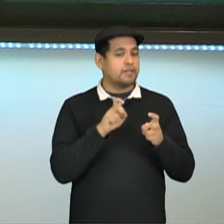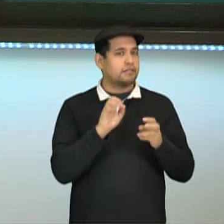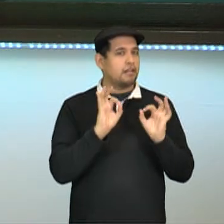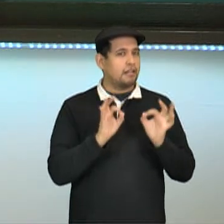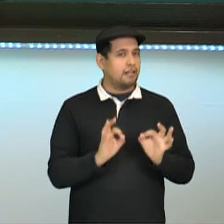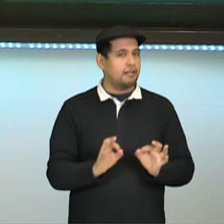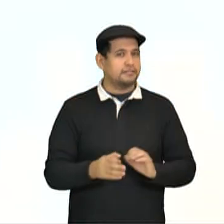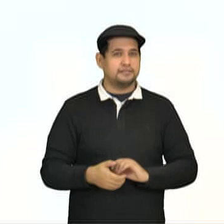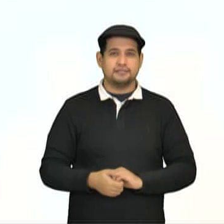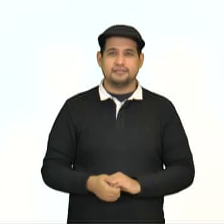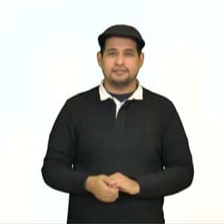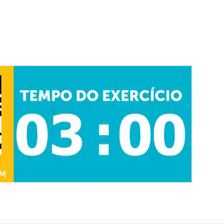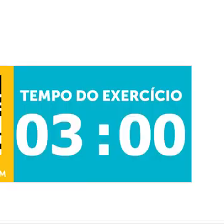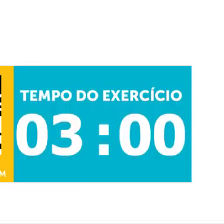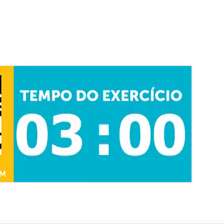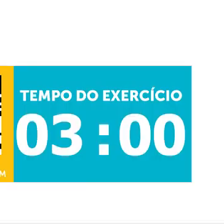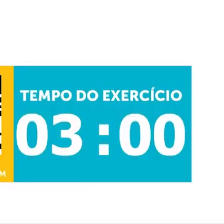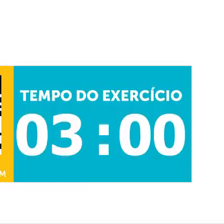está tudo certo.